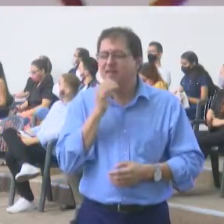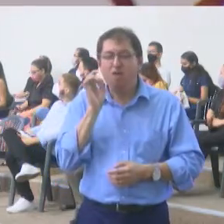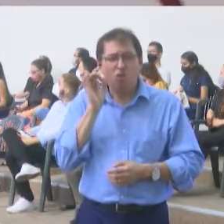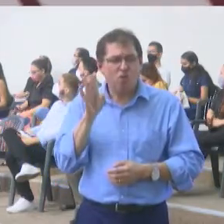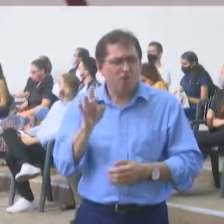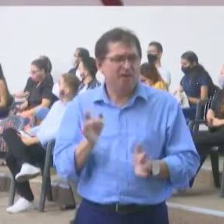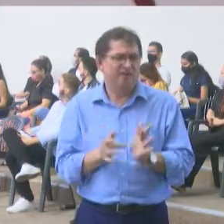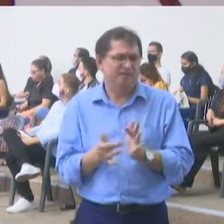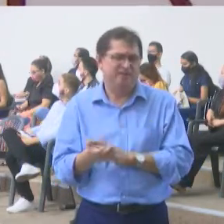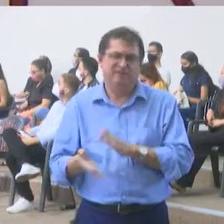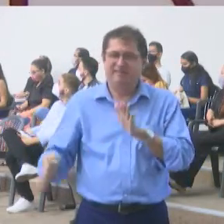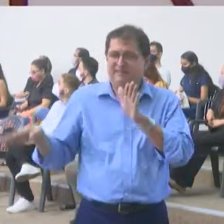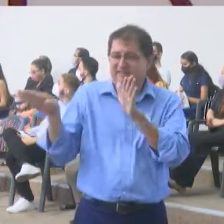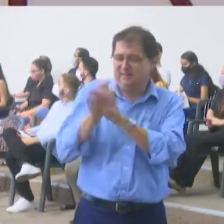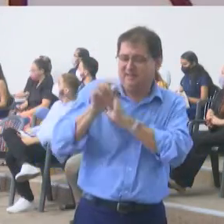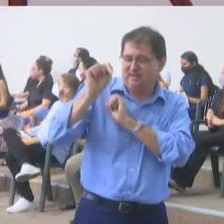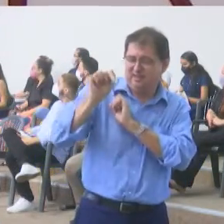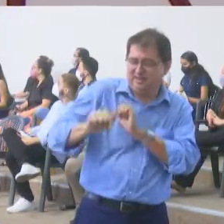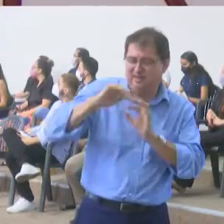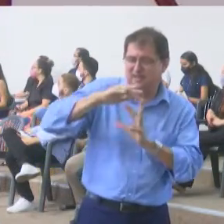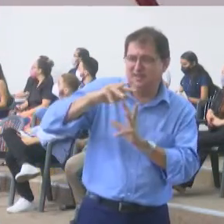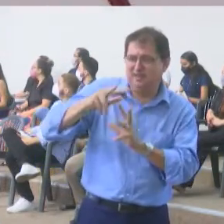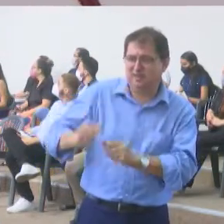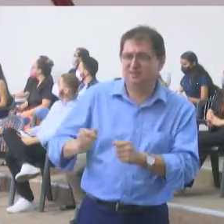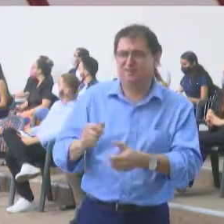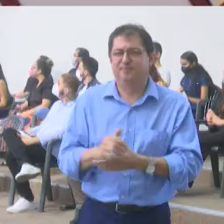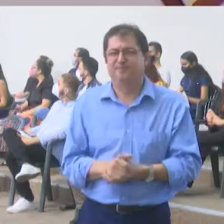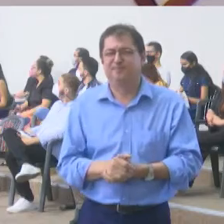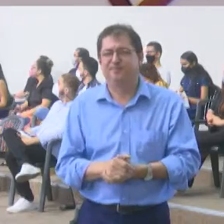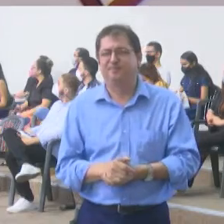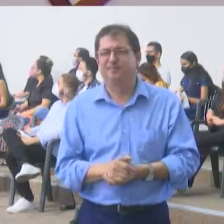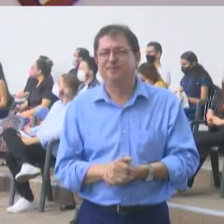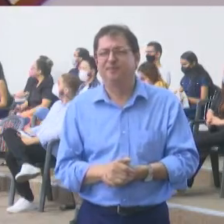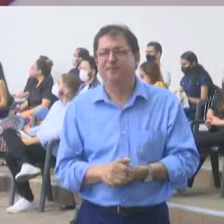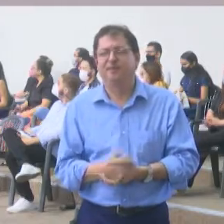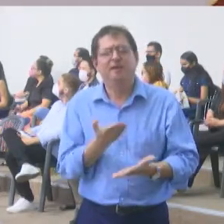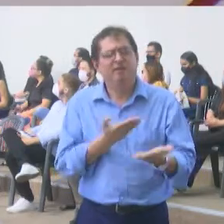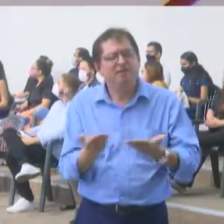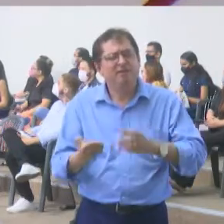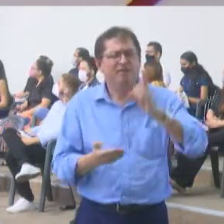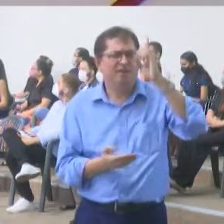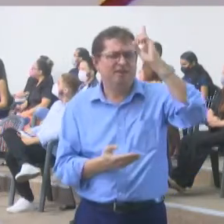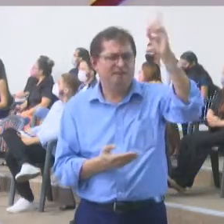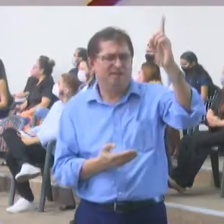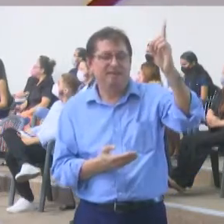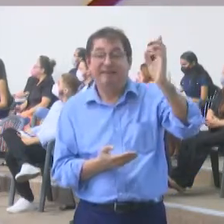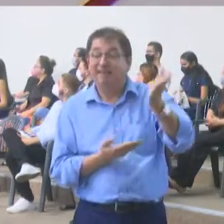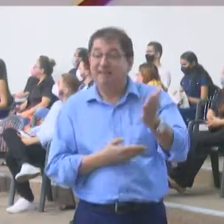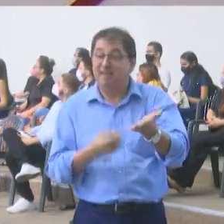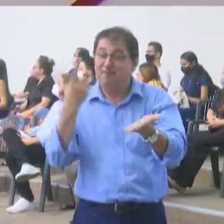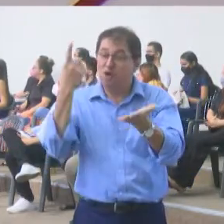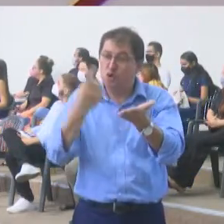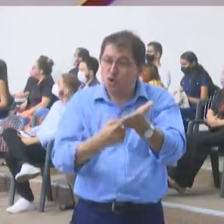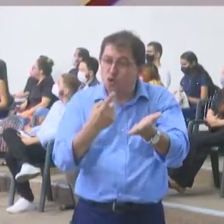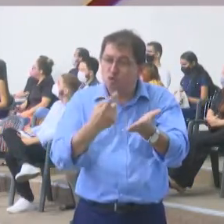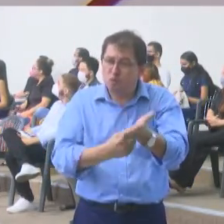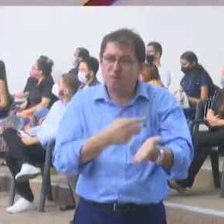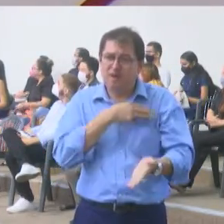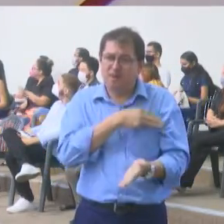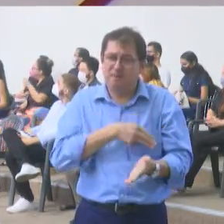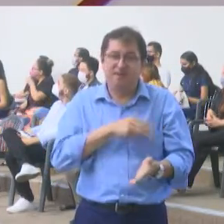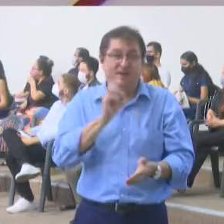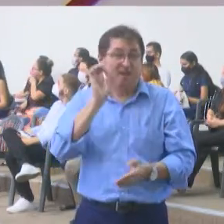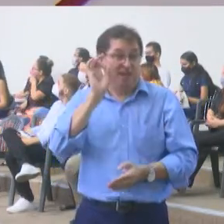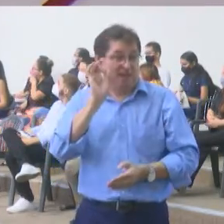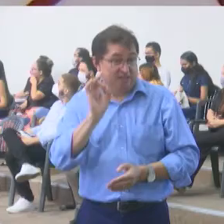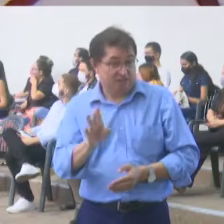sua glória, é sinal de honra. Amigo, servos honram. Servos simplesmente fazem, cumprem a sua missão. Isso não é honra.